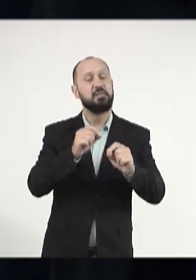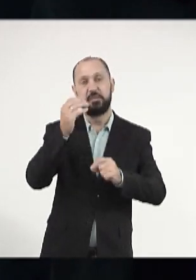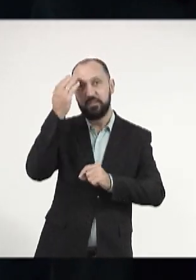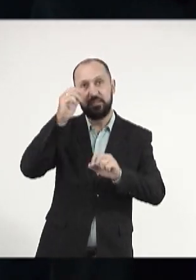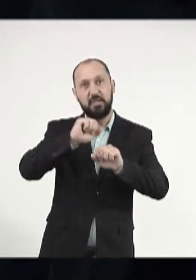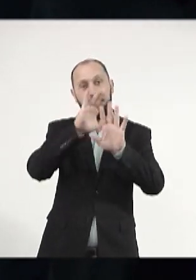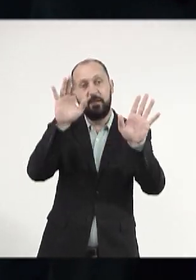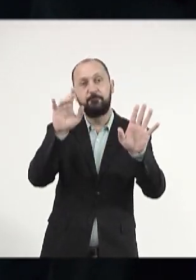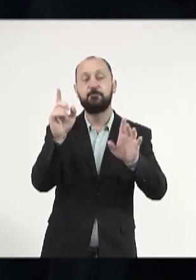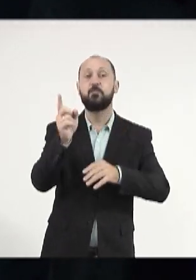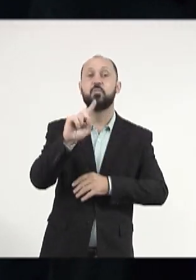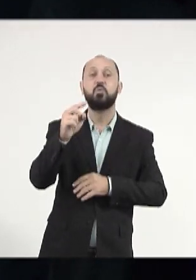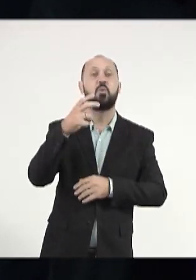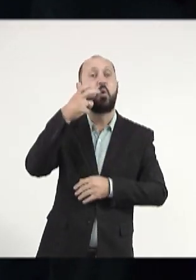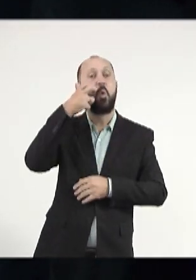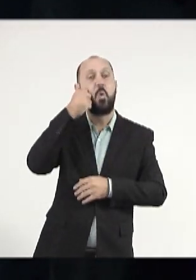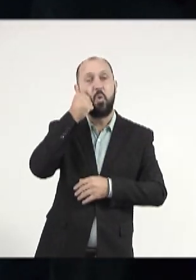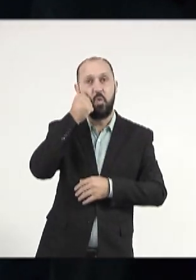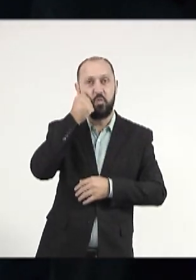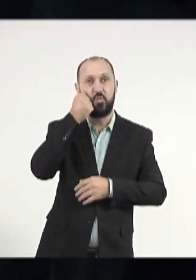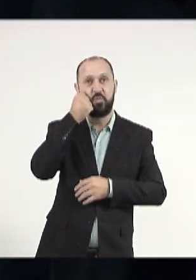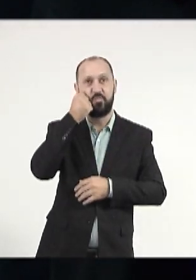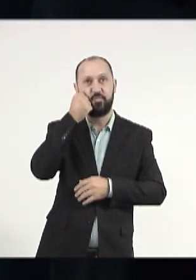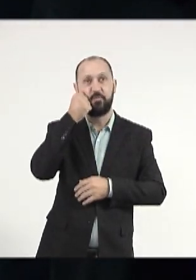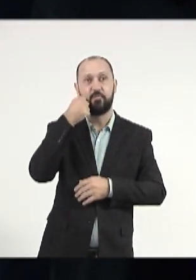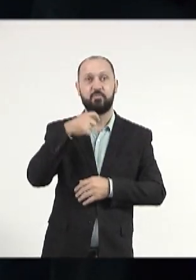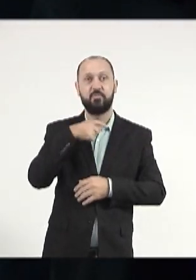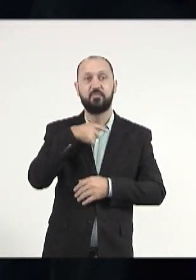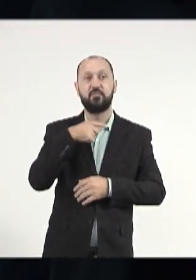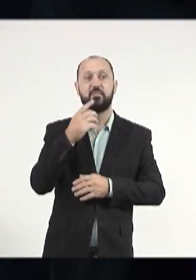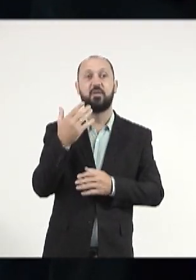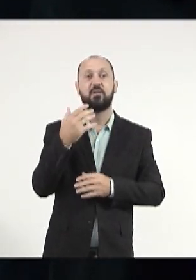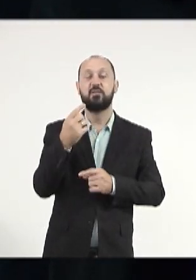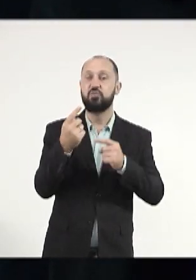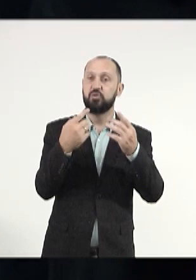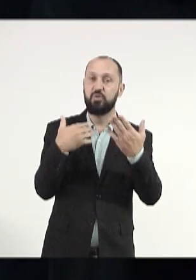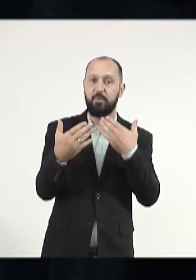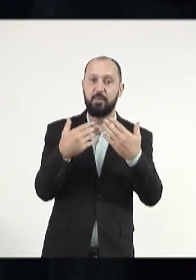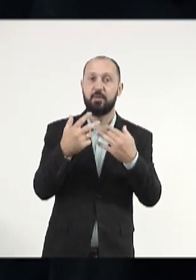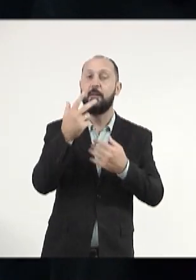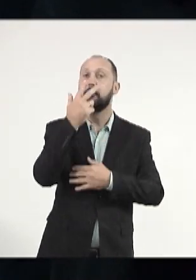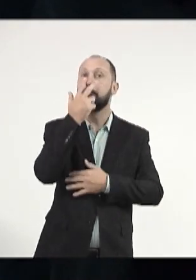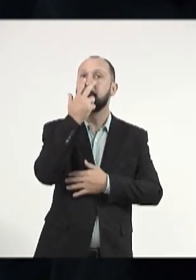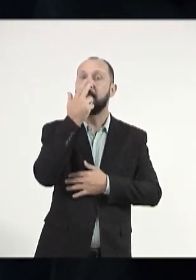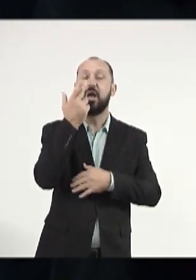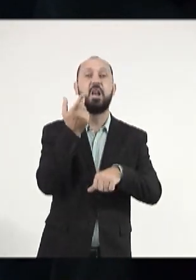compreender também que não é o lucro que tem que estar à frente desse debate. Porque me